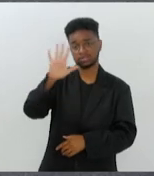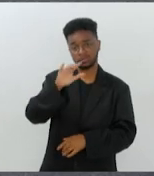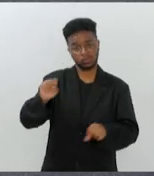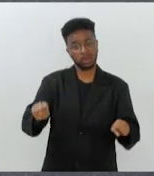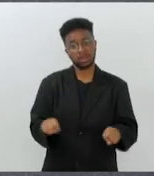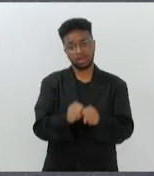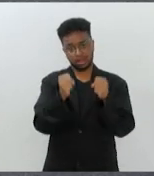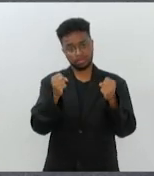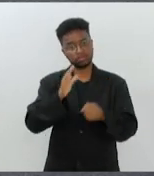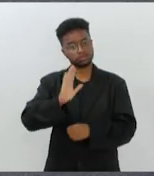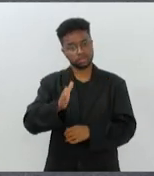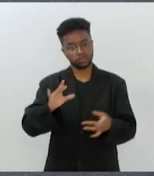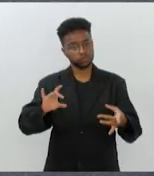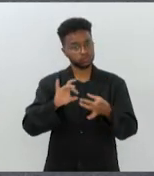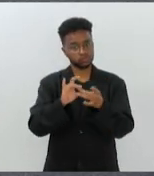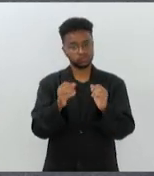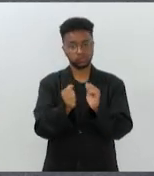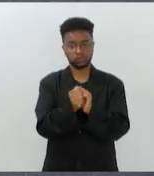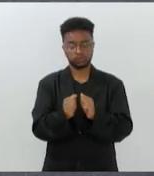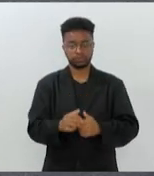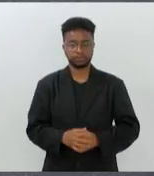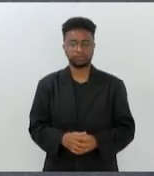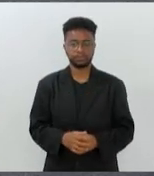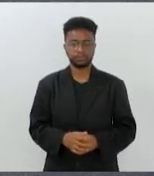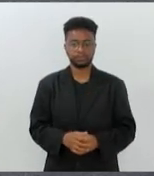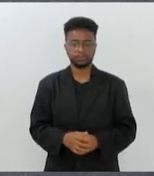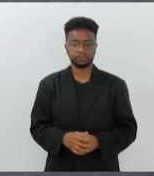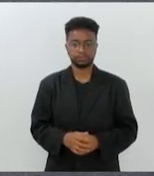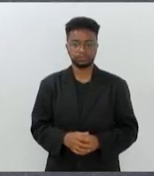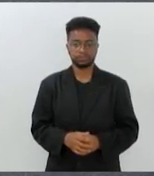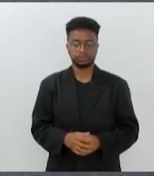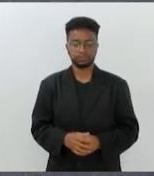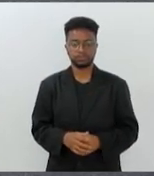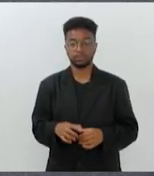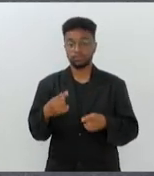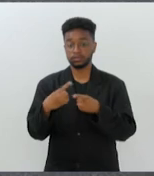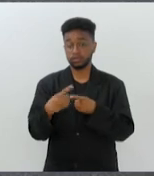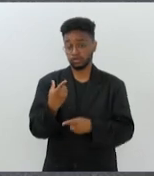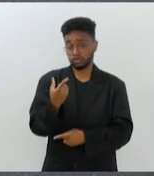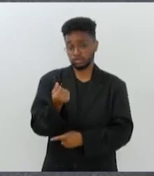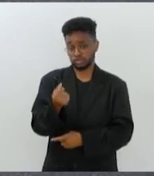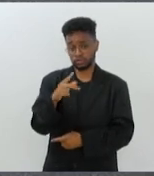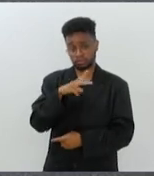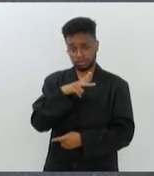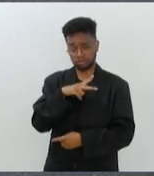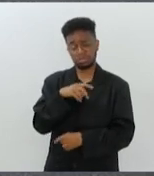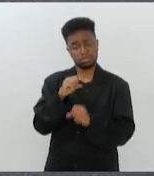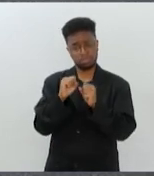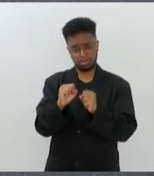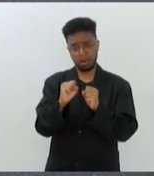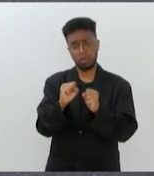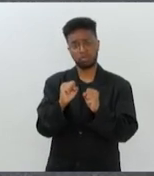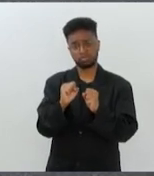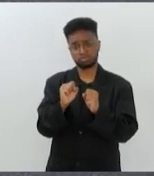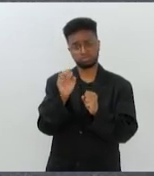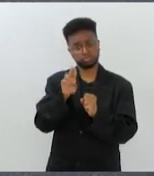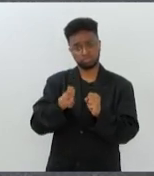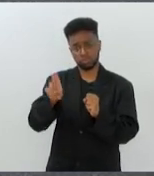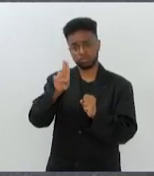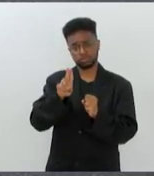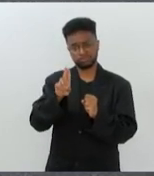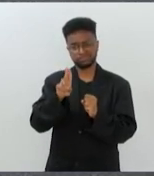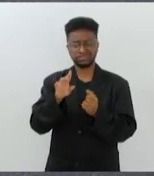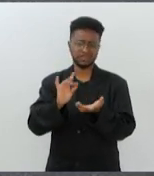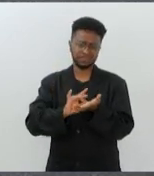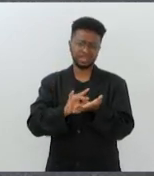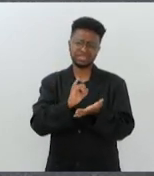quebrou junto. O dinheiro particular pode ser... Aliás, se a